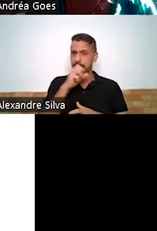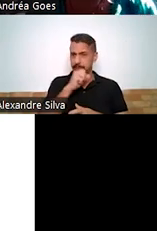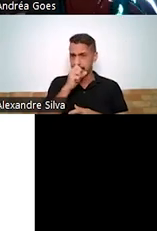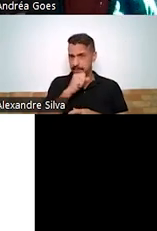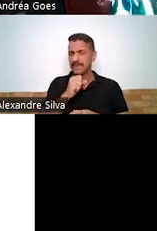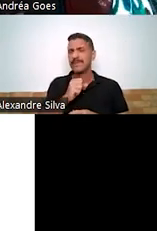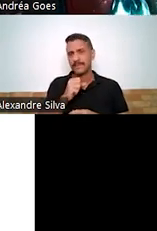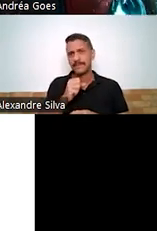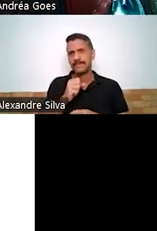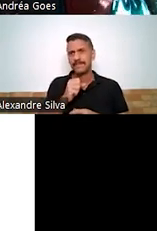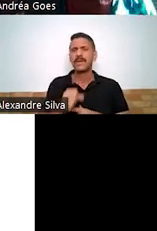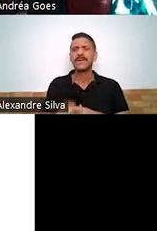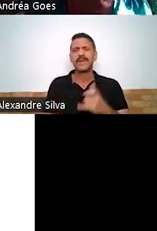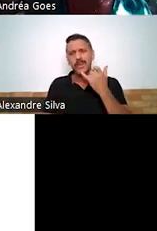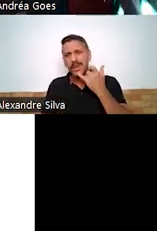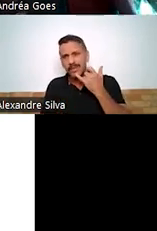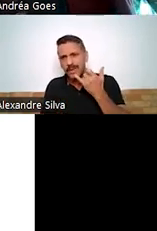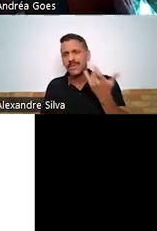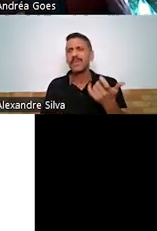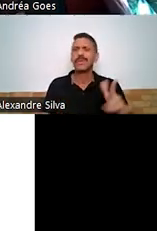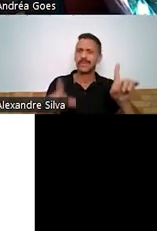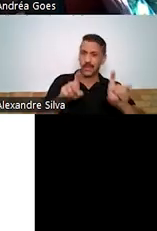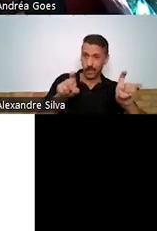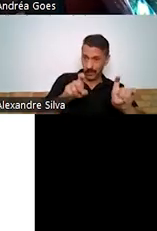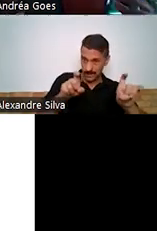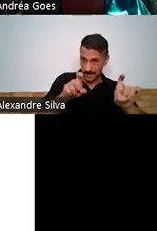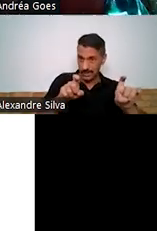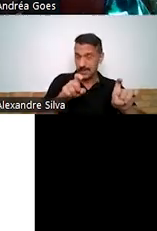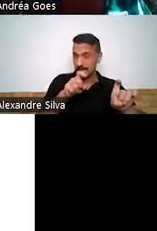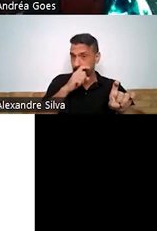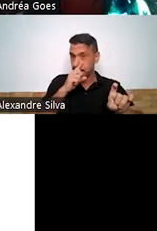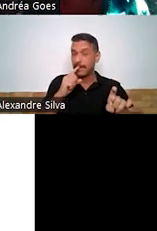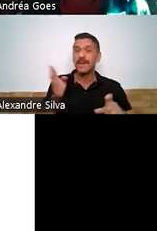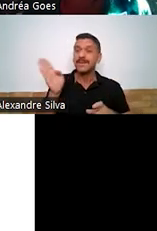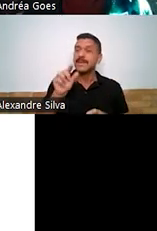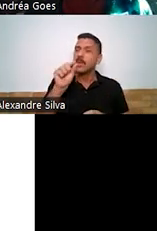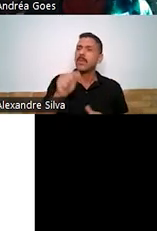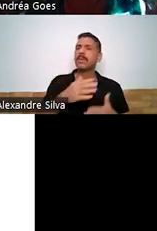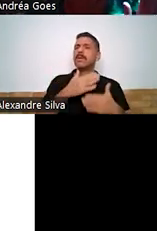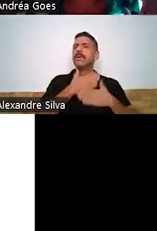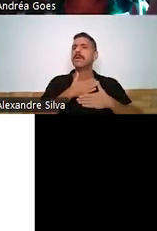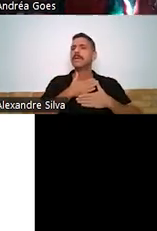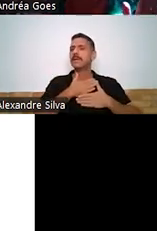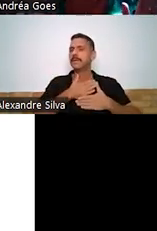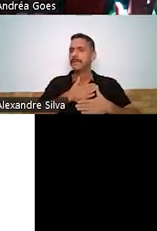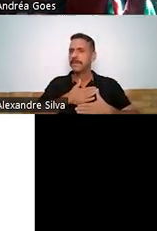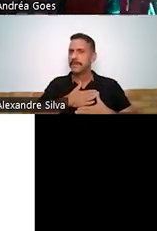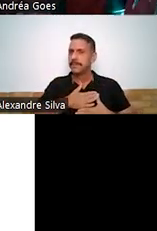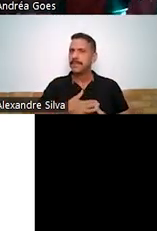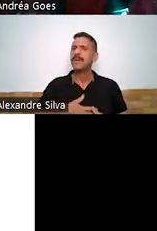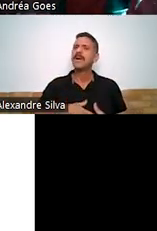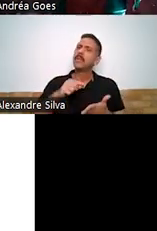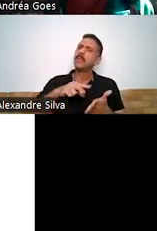ligeira do telefone, do computador, e trazer um pouco dessa calma que a leitura,